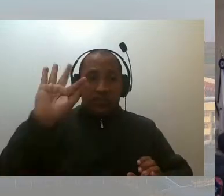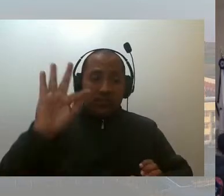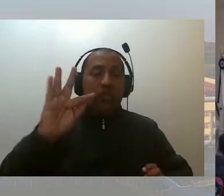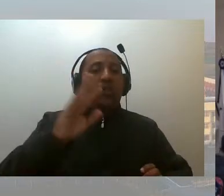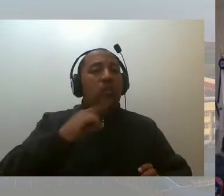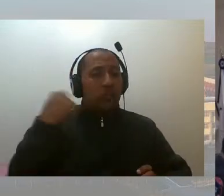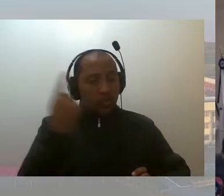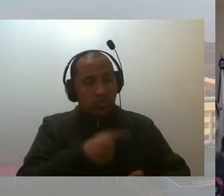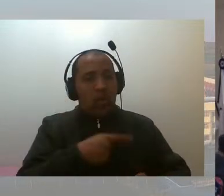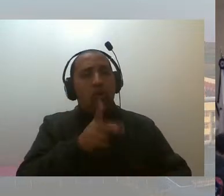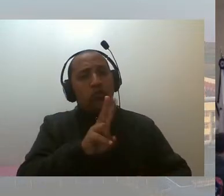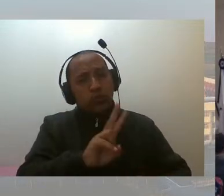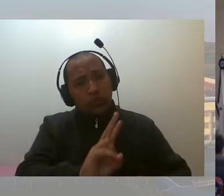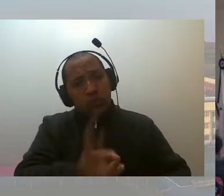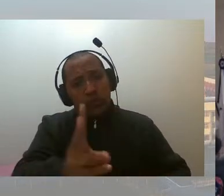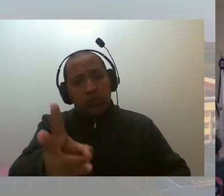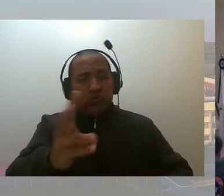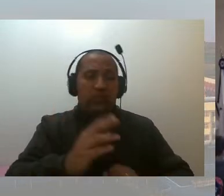mantivemos